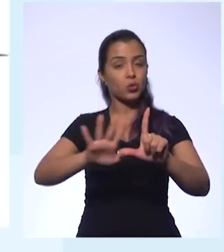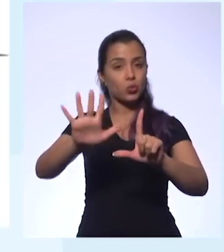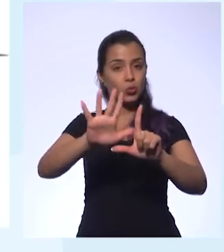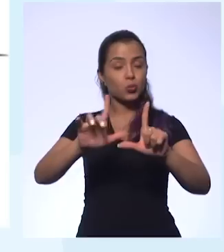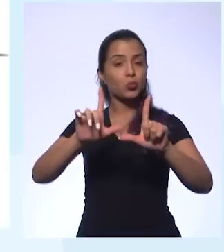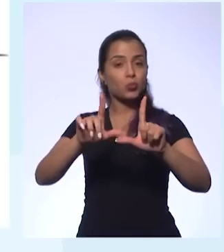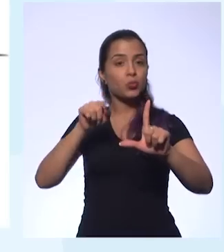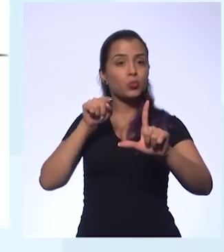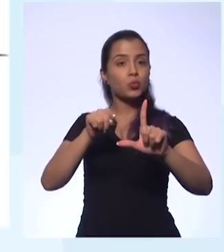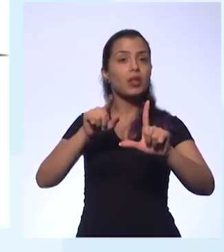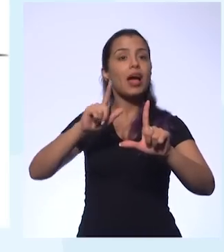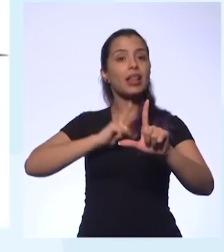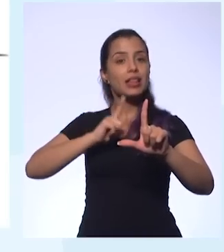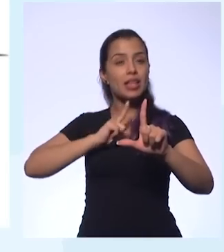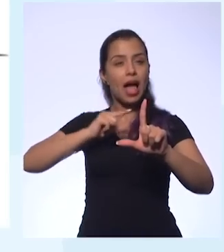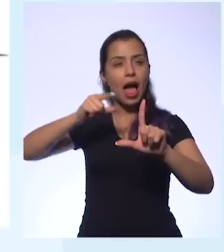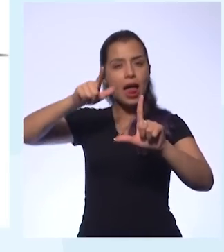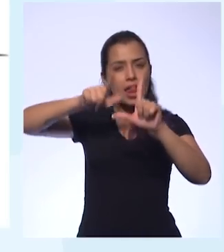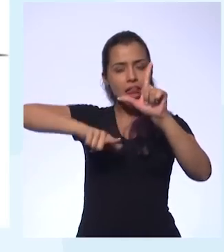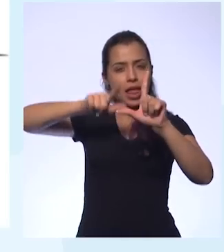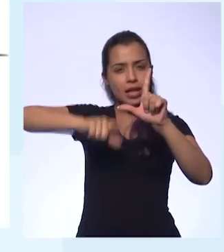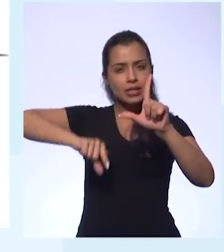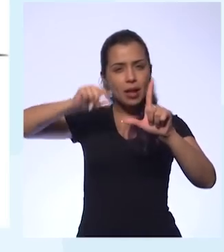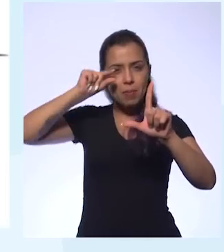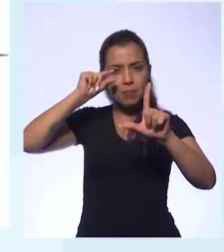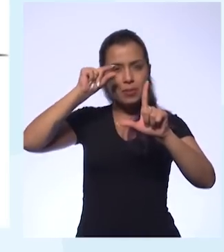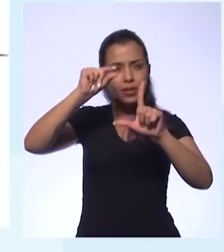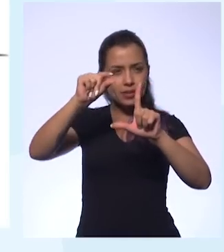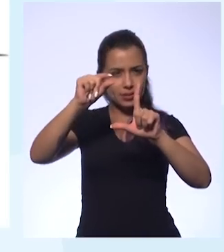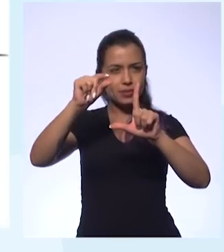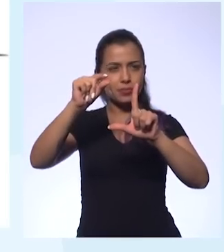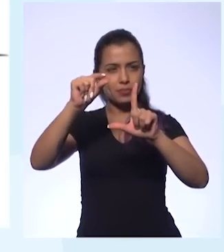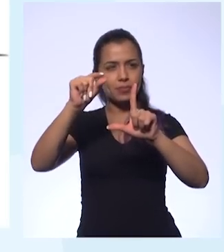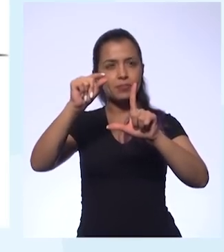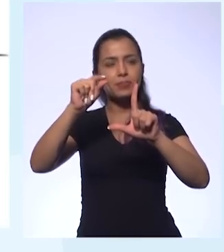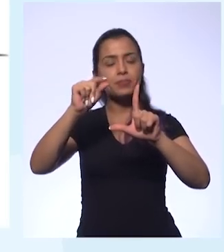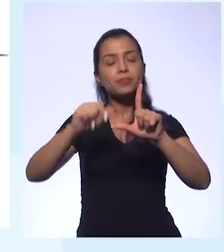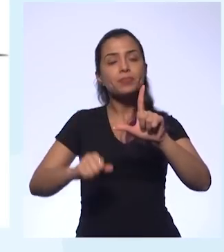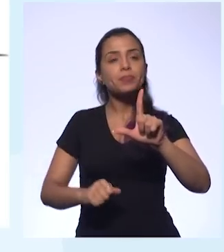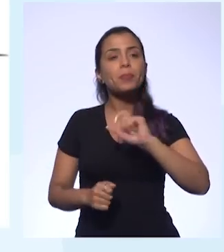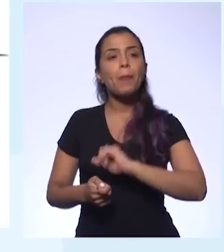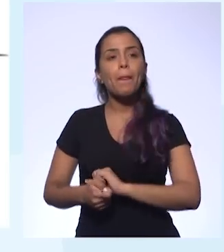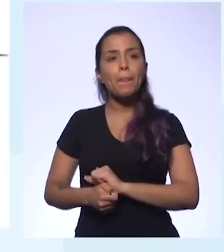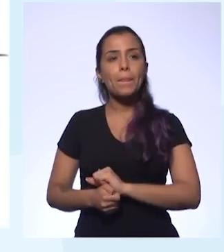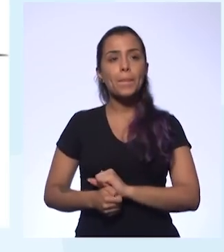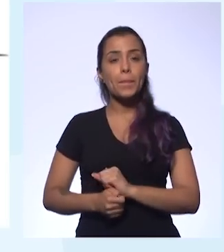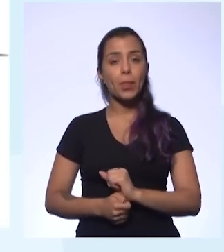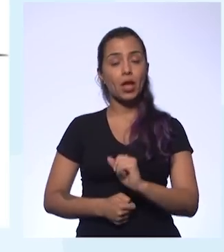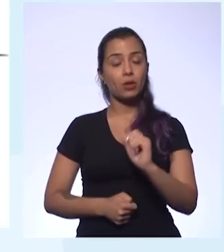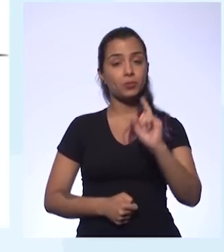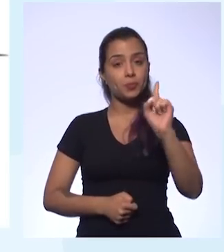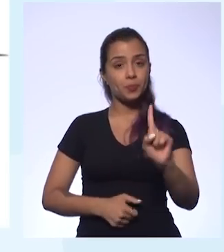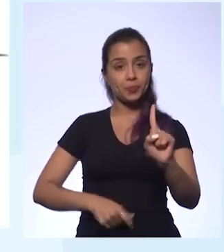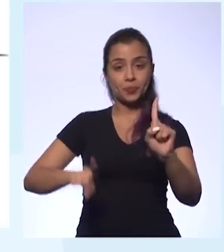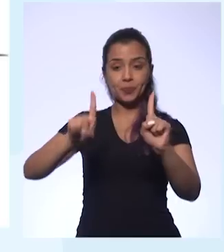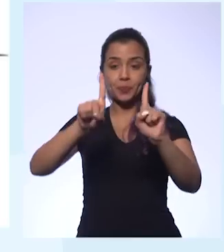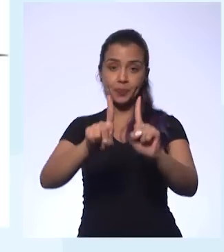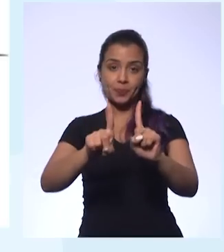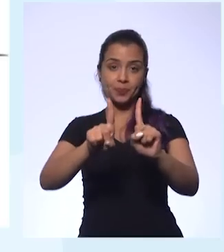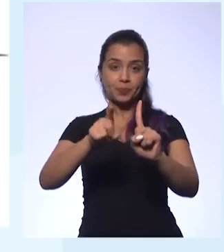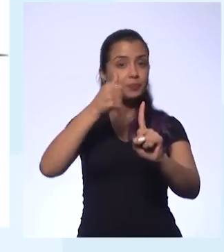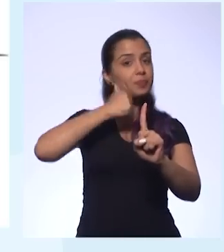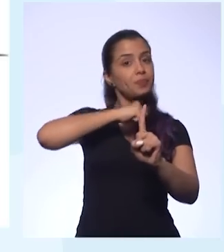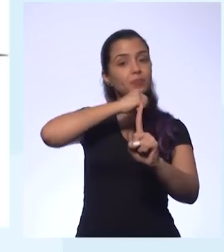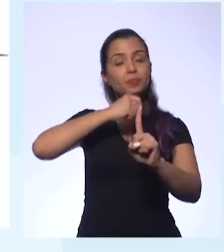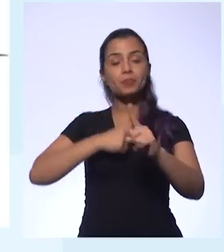outro cartoon, as letrinhas estão pequenininhas, também tá lá no Mundo Avesso, do Carlos Ruas. E aí são dois pais, né? O pai e